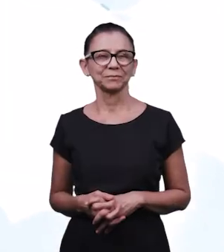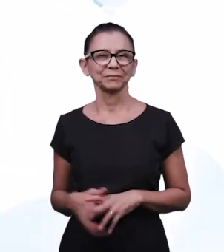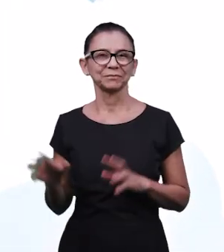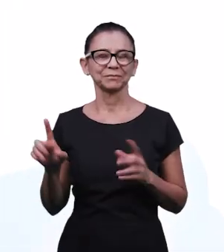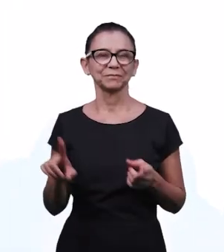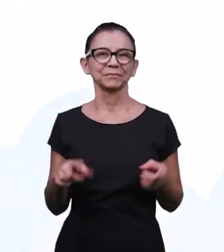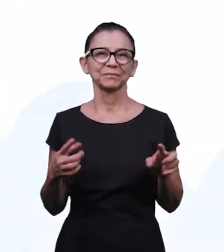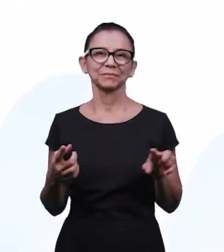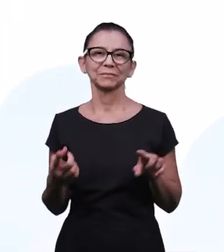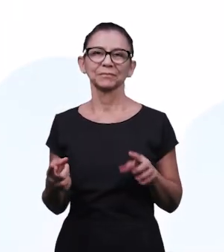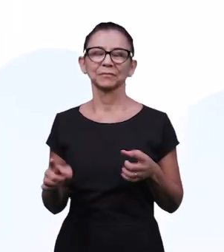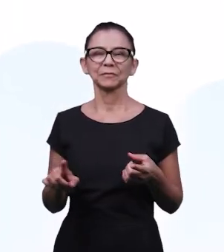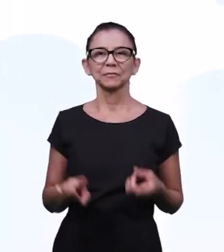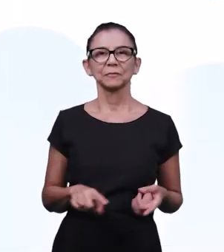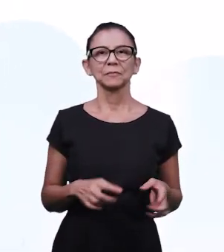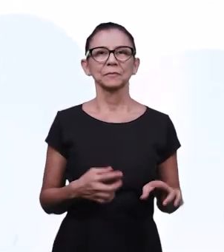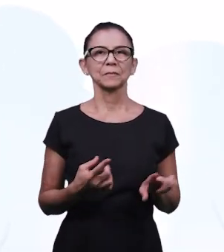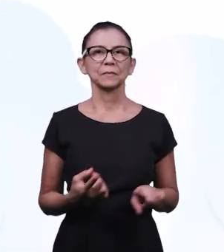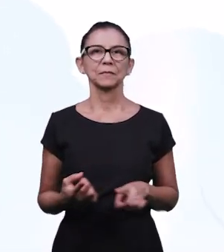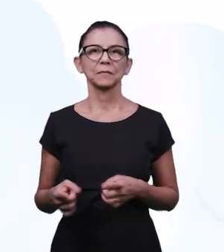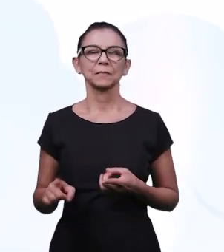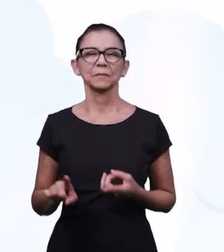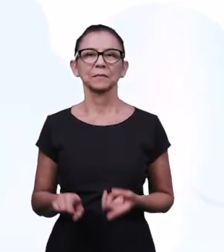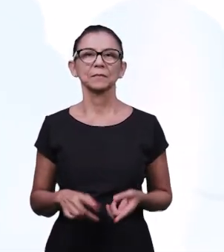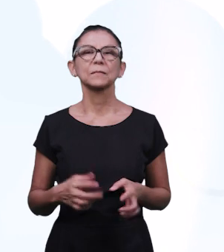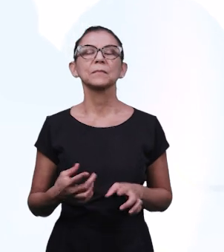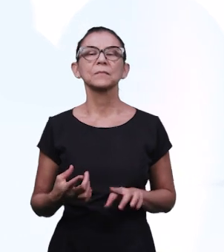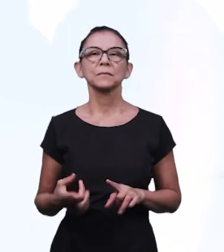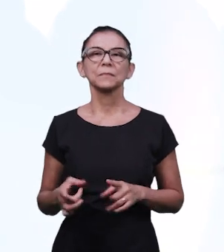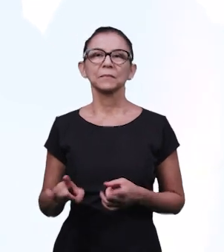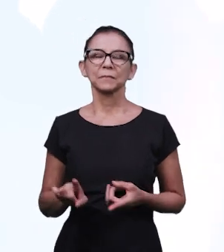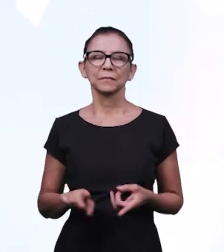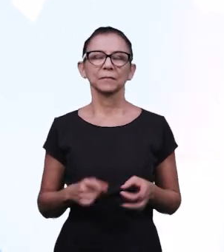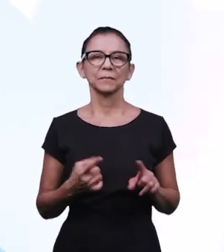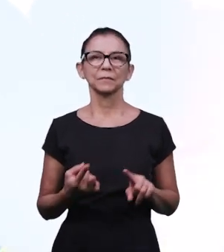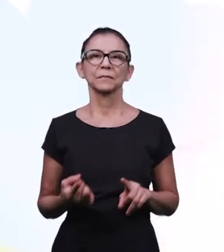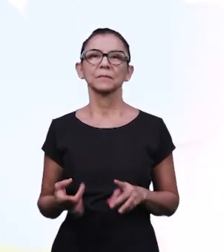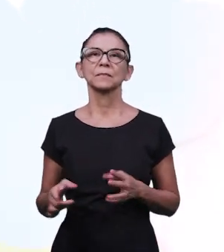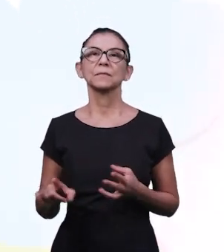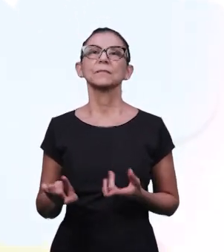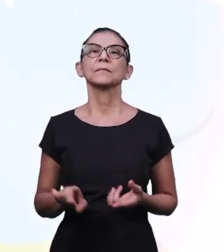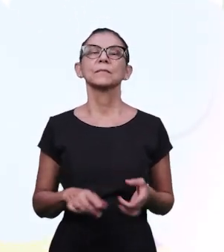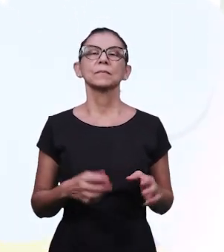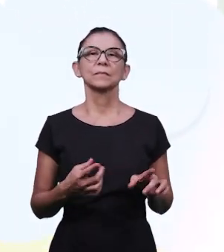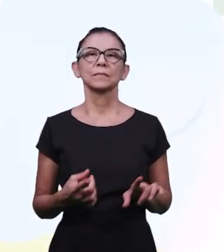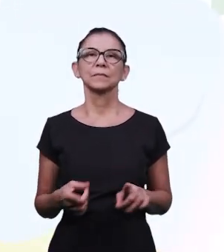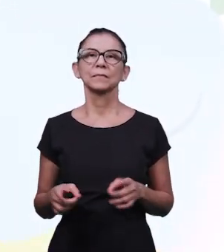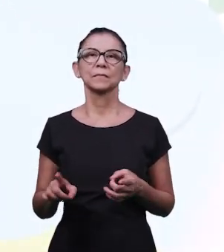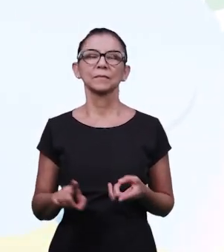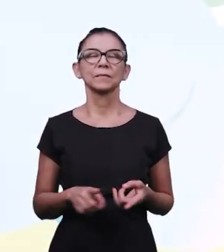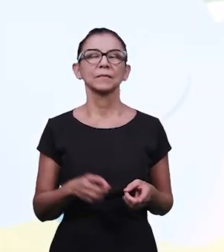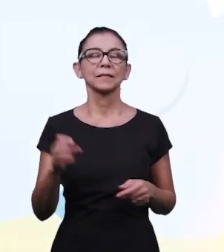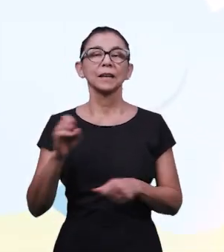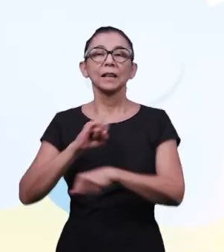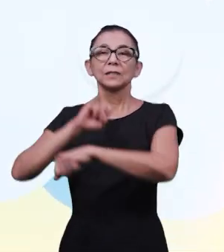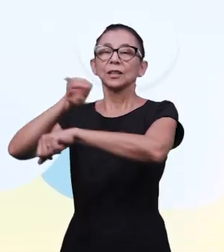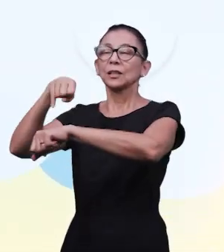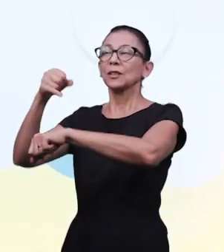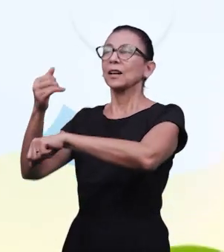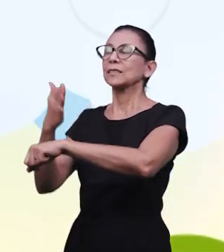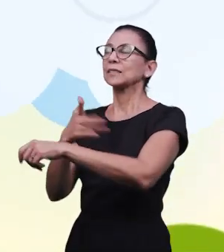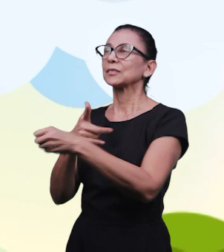podem separar ou o seu tambor, o chocalho, a meia-lua ou a clave. Amém? A